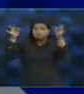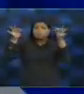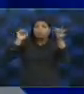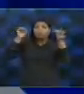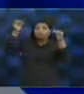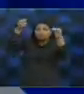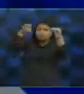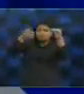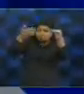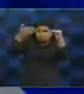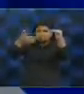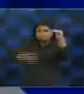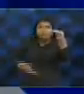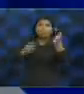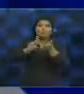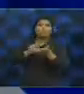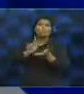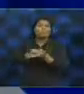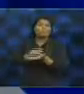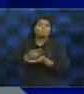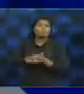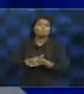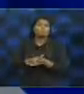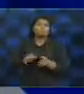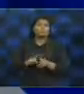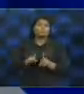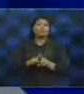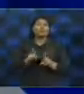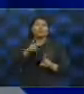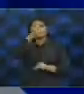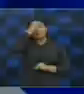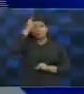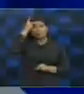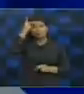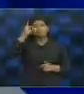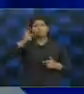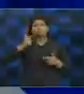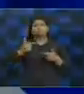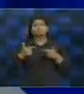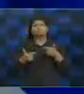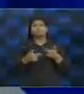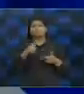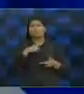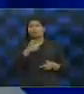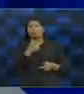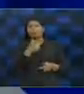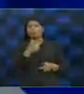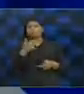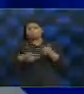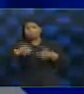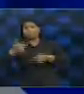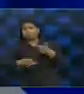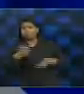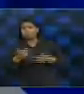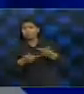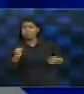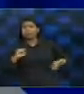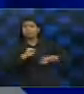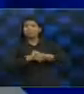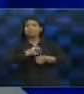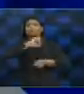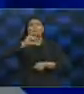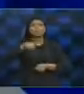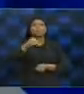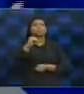prefeitura que não parou, ao contrário do governo, liderado e chefiado pelo aliado dele, o governador José Melo, que está enredado em denúncias